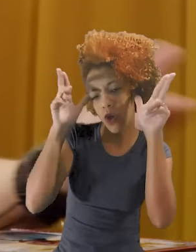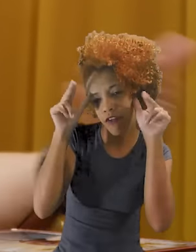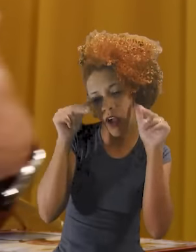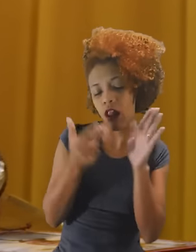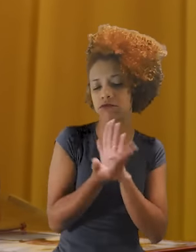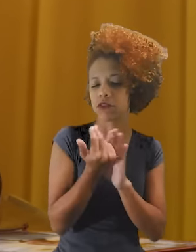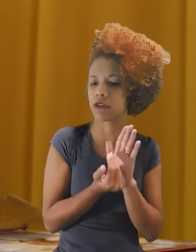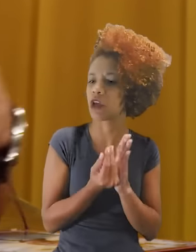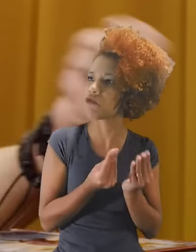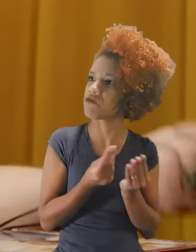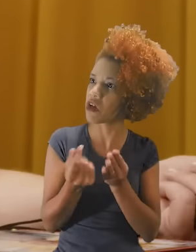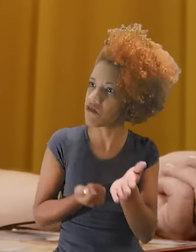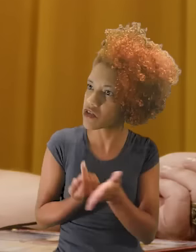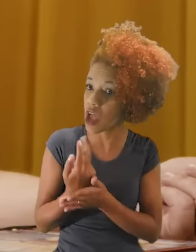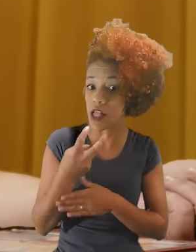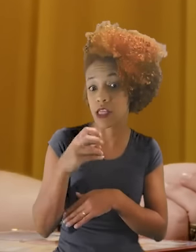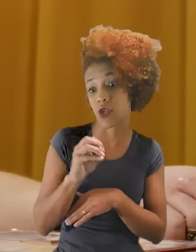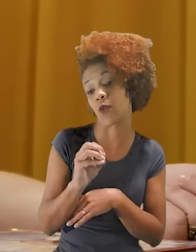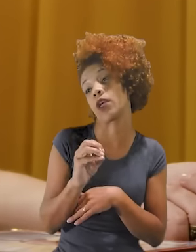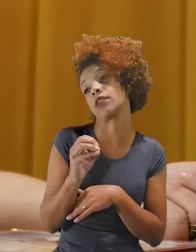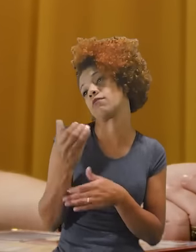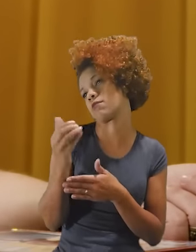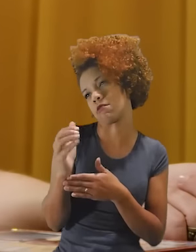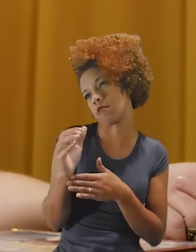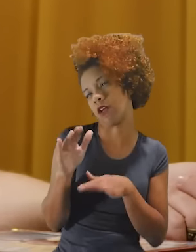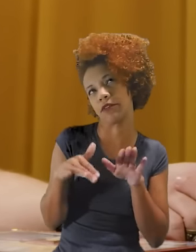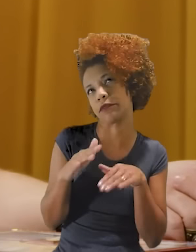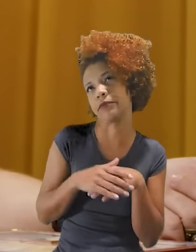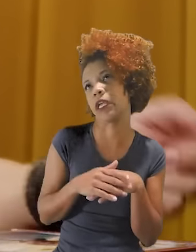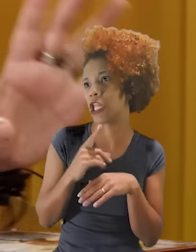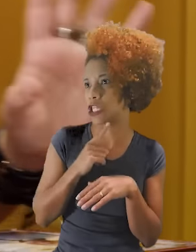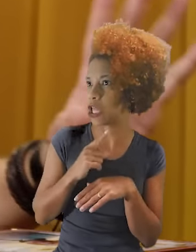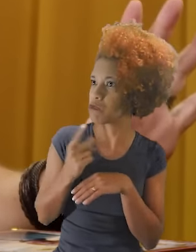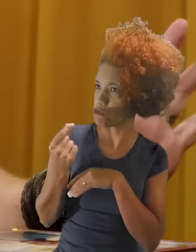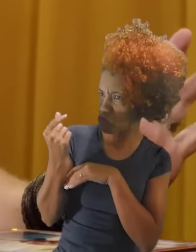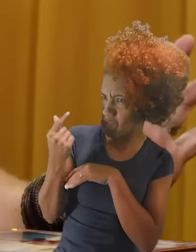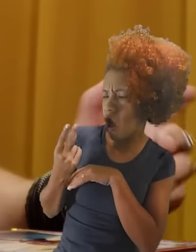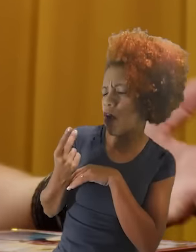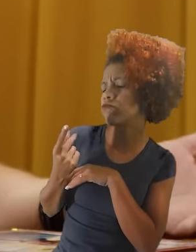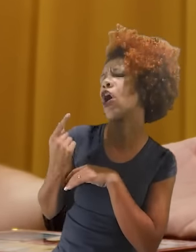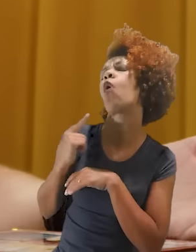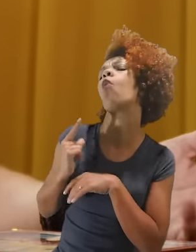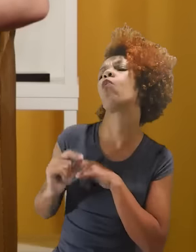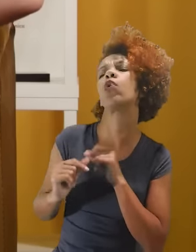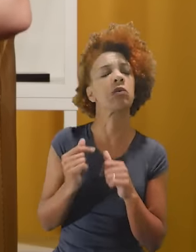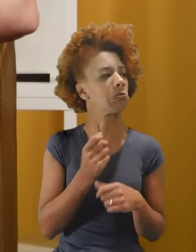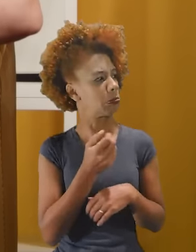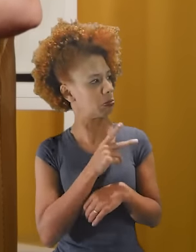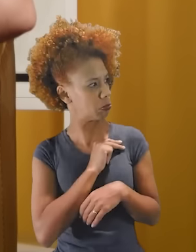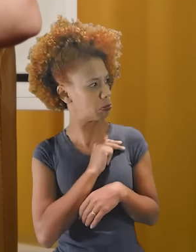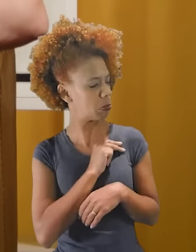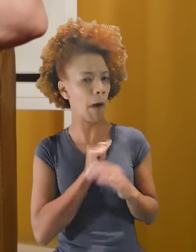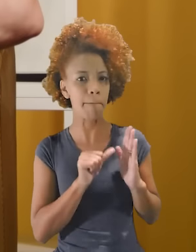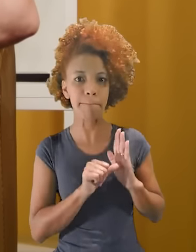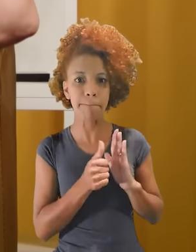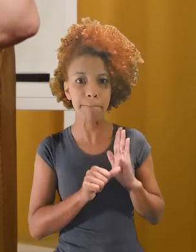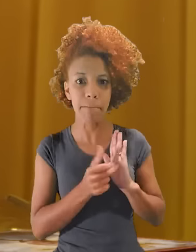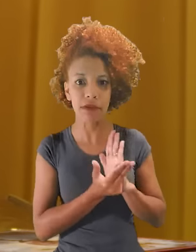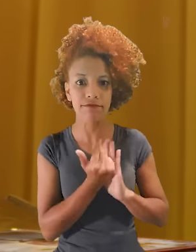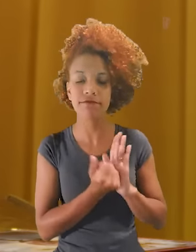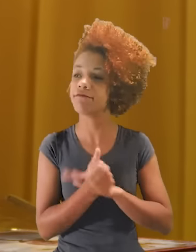esse cavalo e vendeu pro cara. O cara pagou 50 centavos, que na época, vale dizer, era uma bela grana, até que ele ganhou bem por um desenho. Uau, cara, eu quero dizer, primeiro... É,